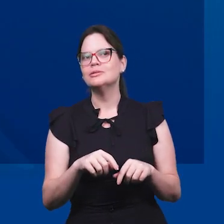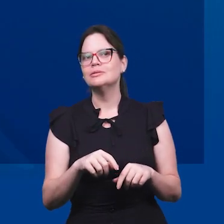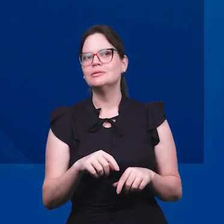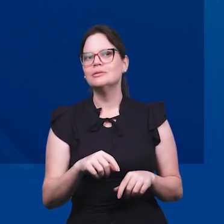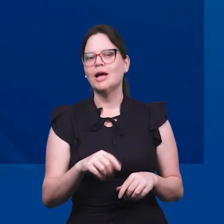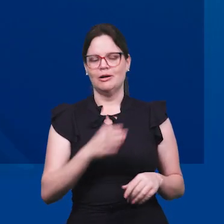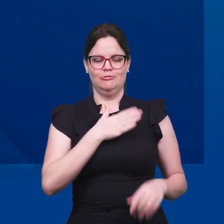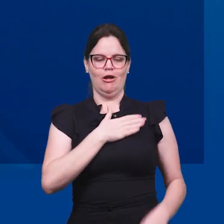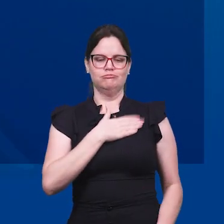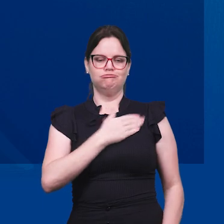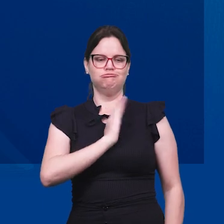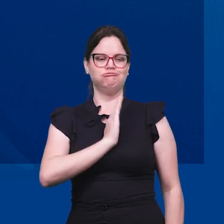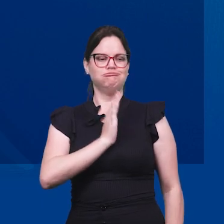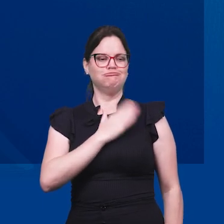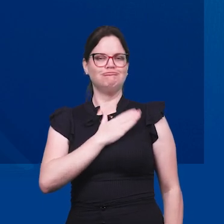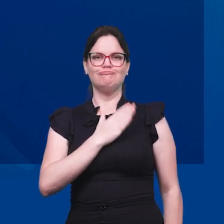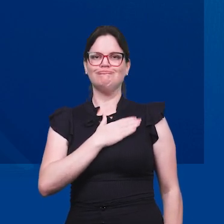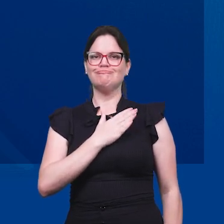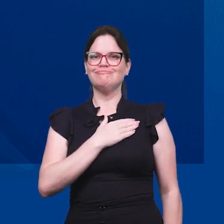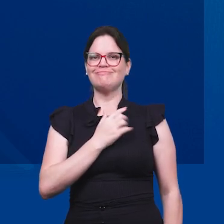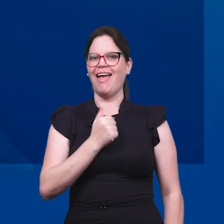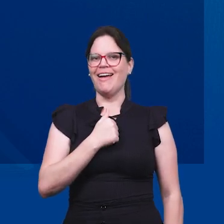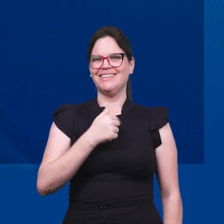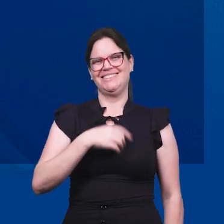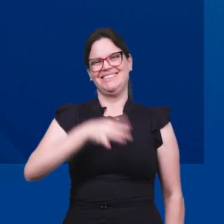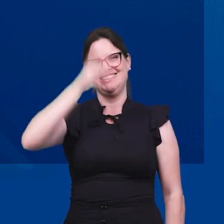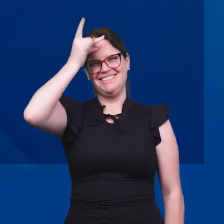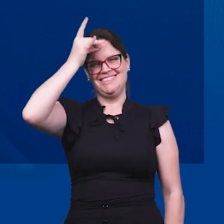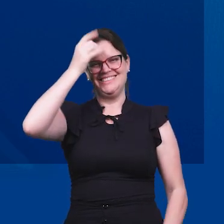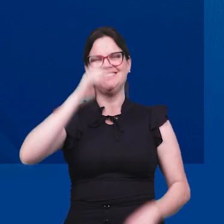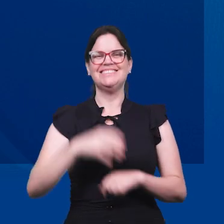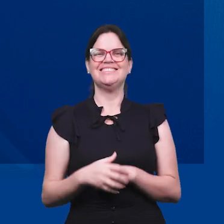a palavra de Deus? No Corá?